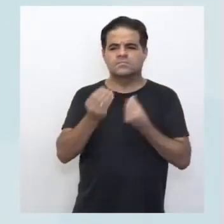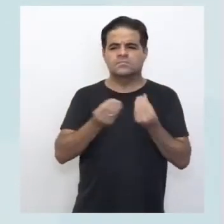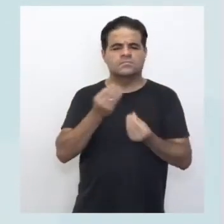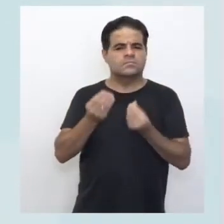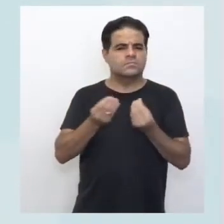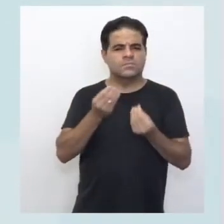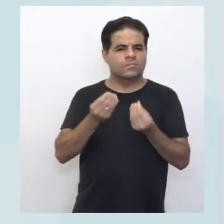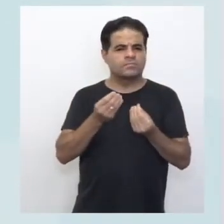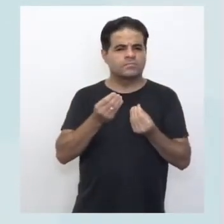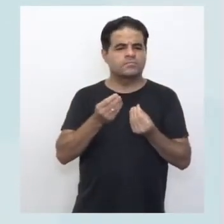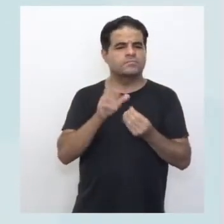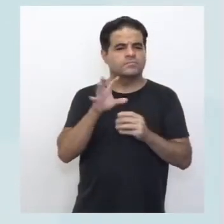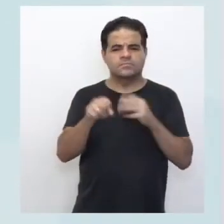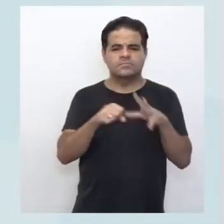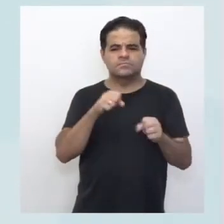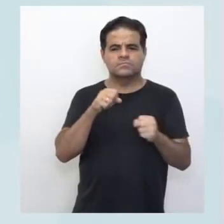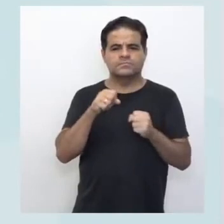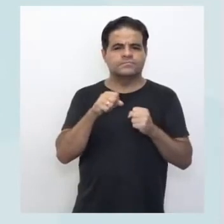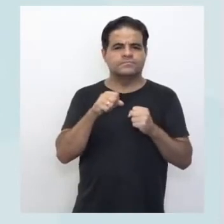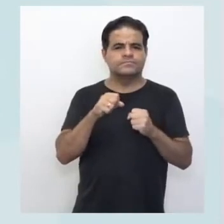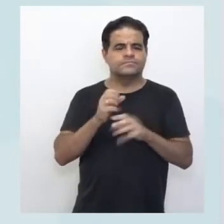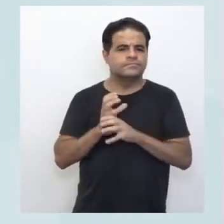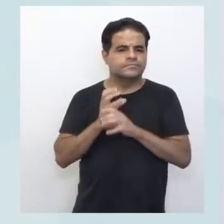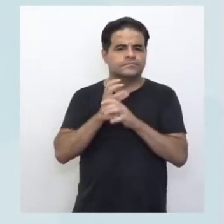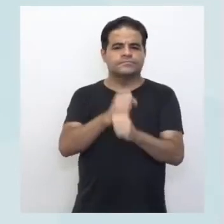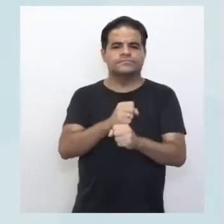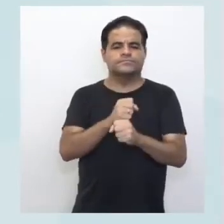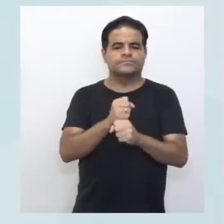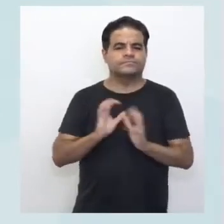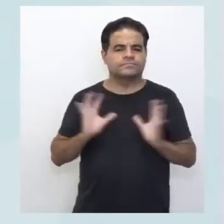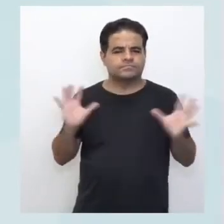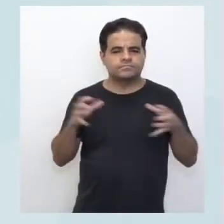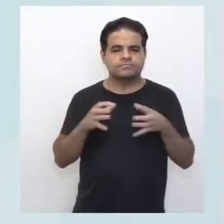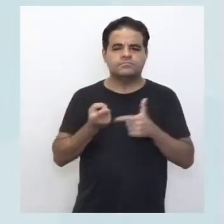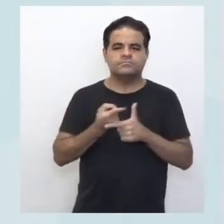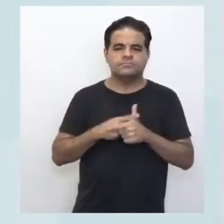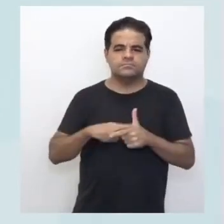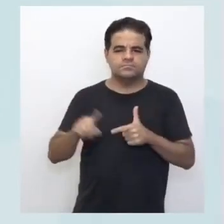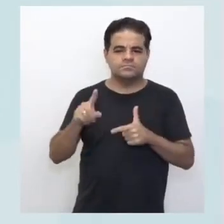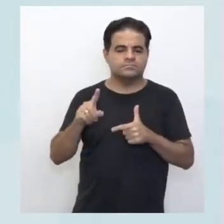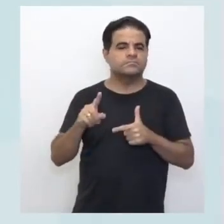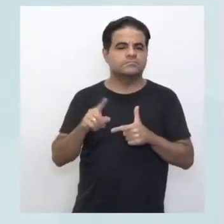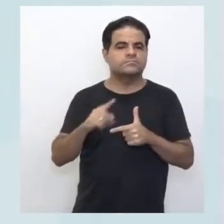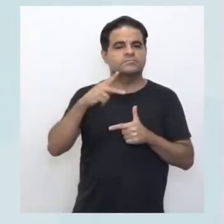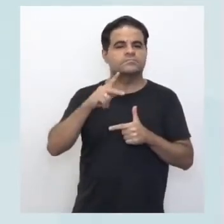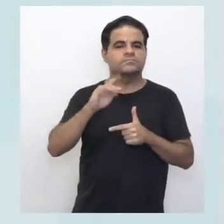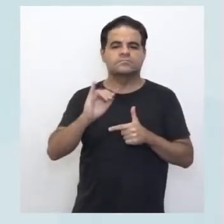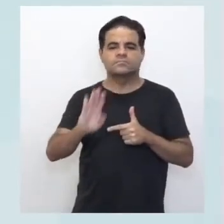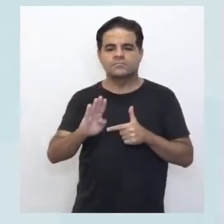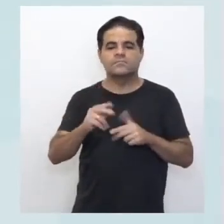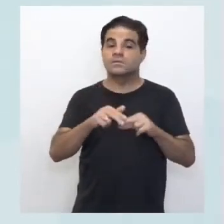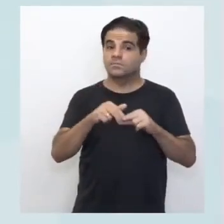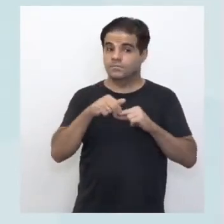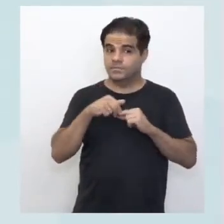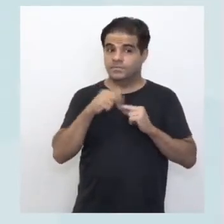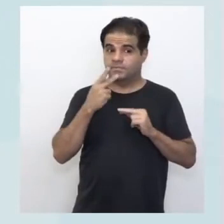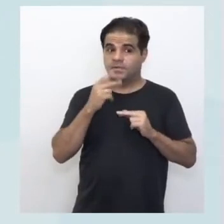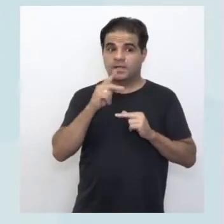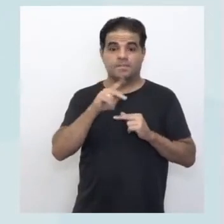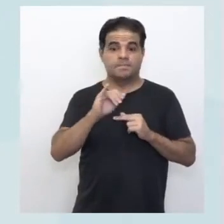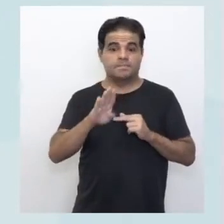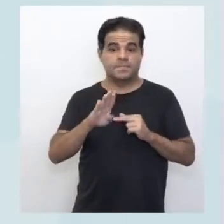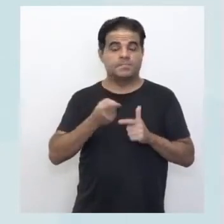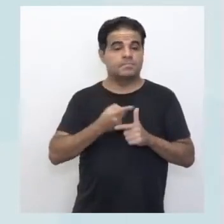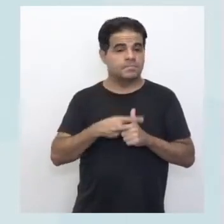capita? Nós pegamos aí, né, o total da população e dividimos aí pelo PIB, por isso que fala PIB per capita, ou